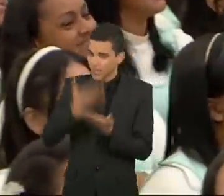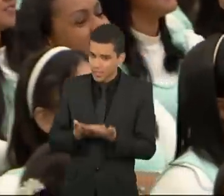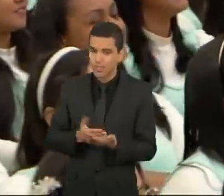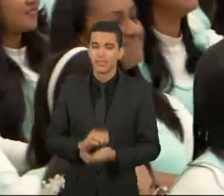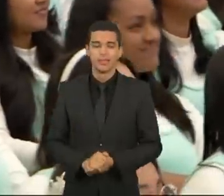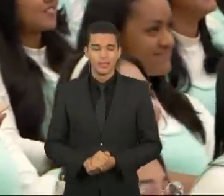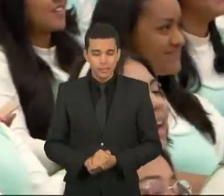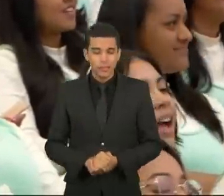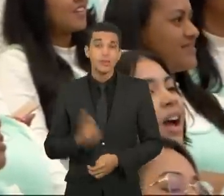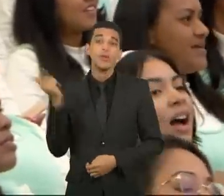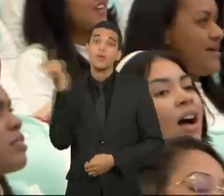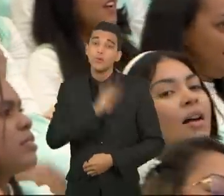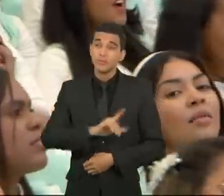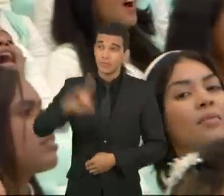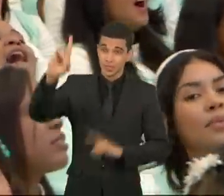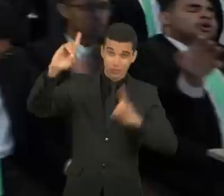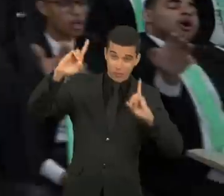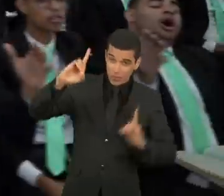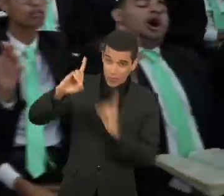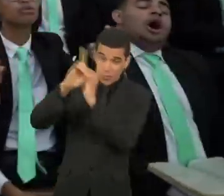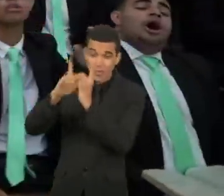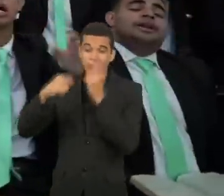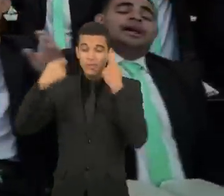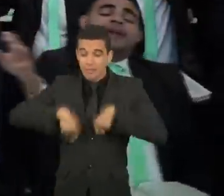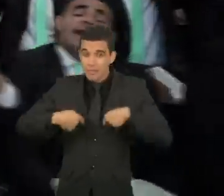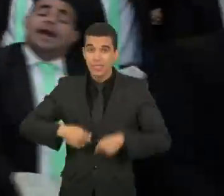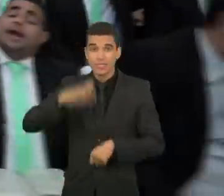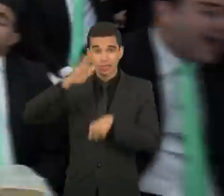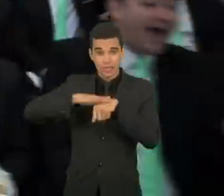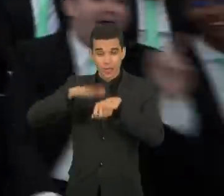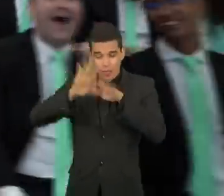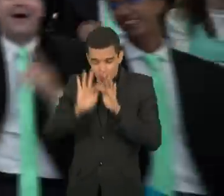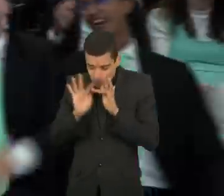Já tem que se humilhar.